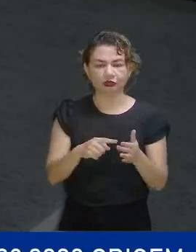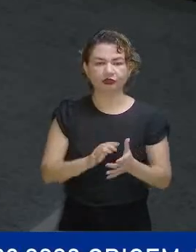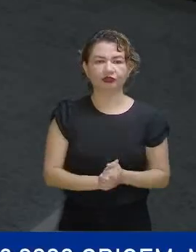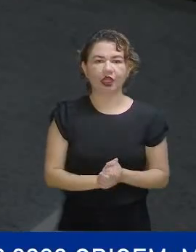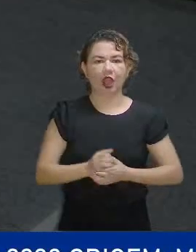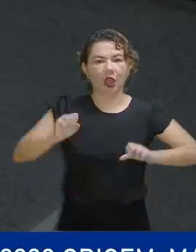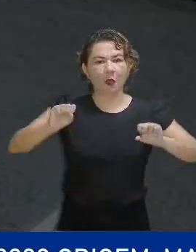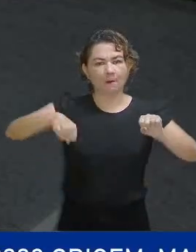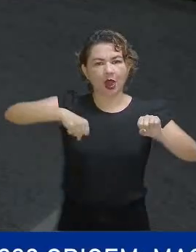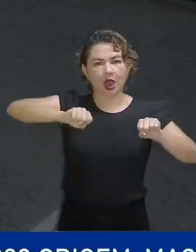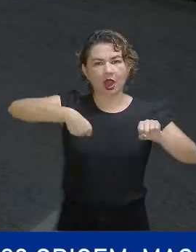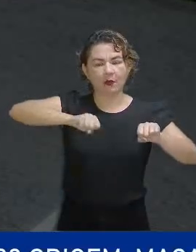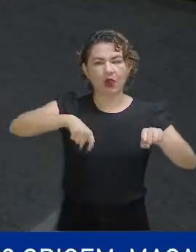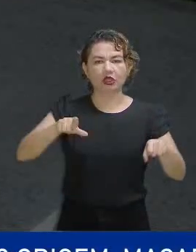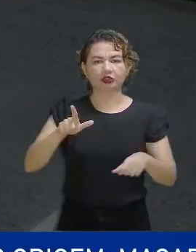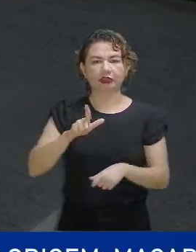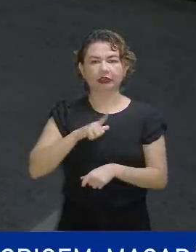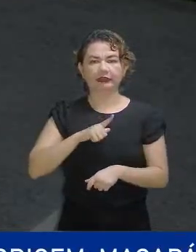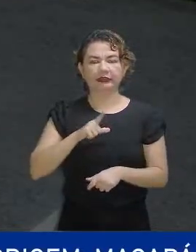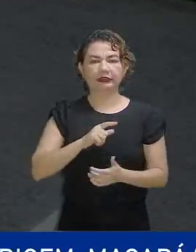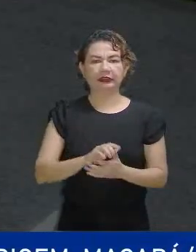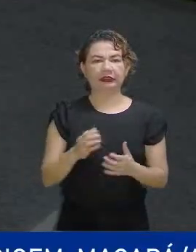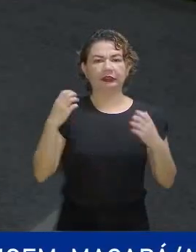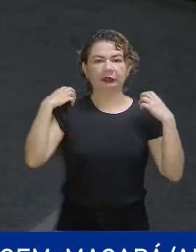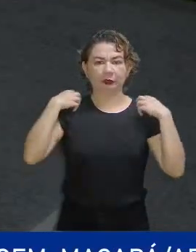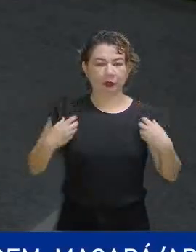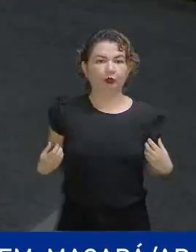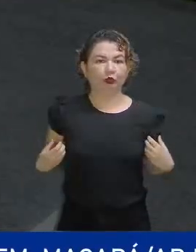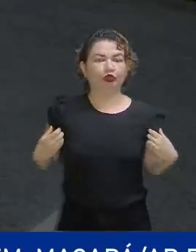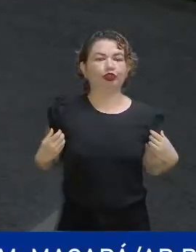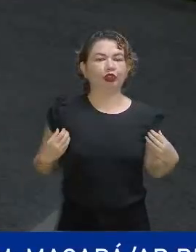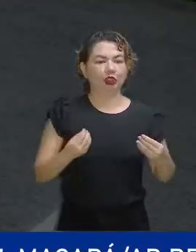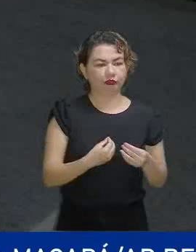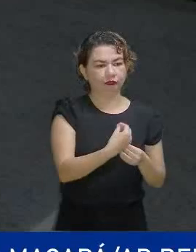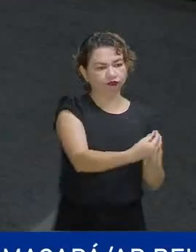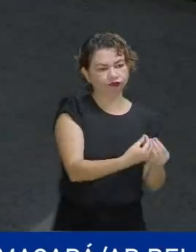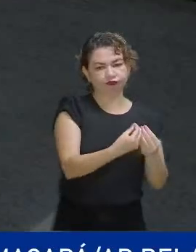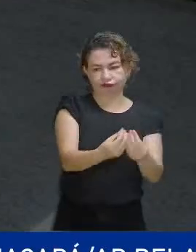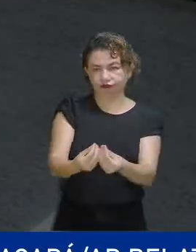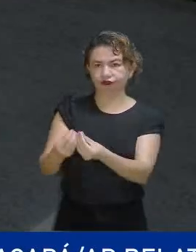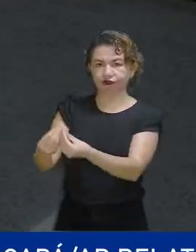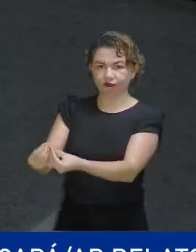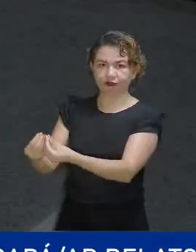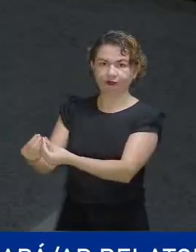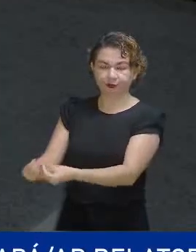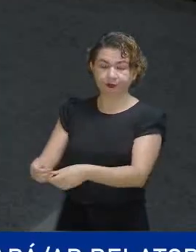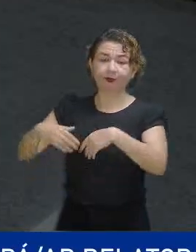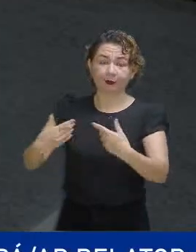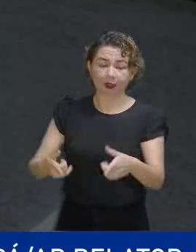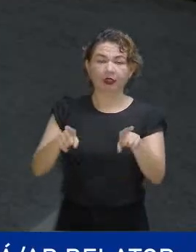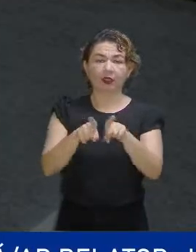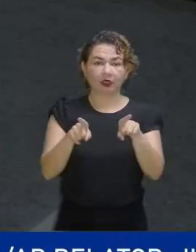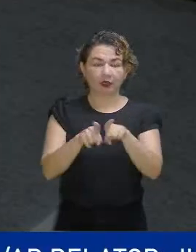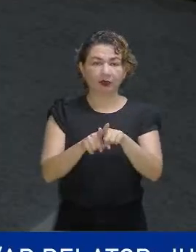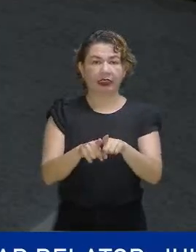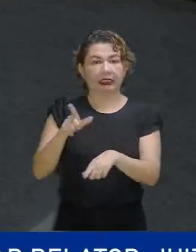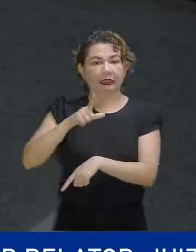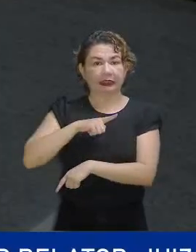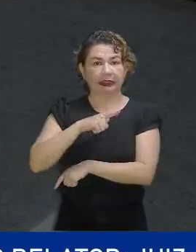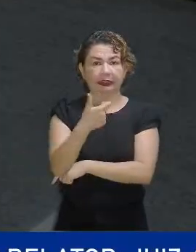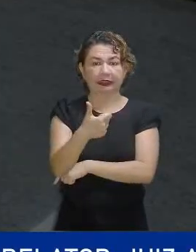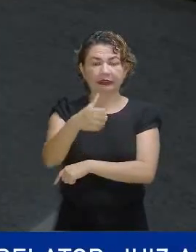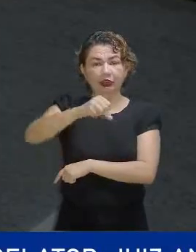uma motocicleta e portava uma mochila de entregas. Durante a busca pessoal, localizaram em sua posse R$